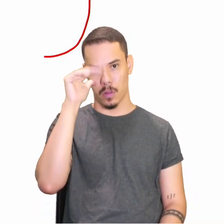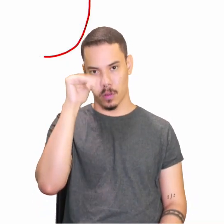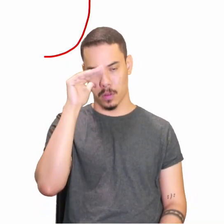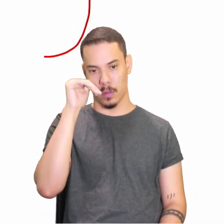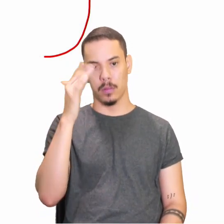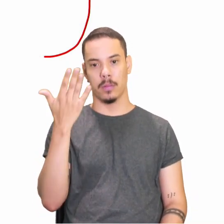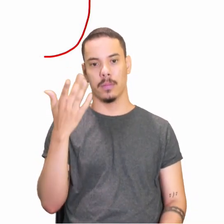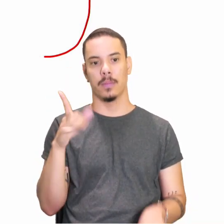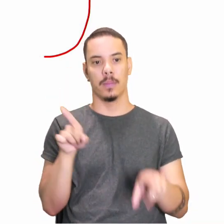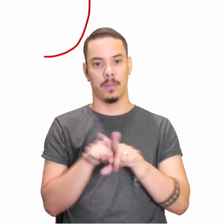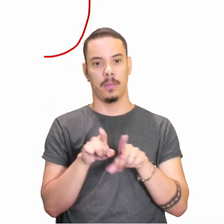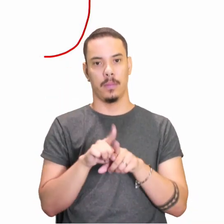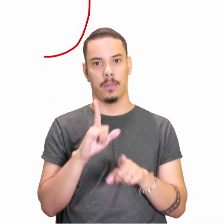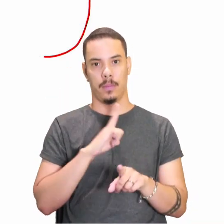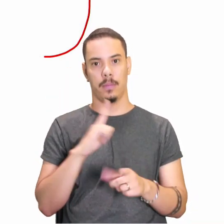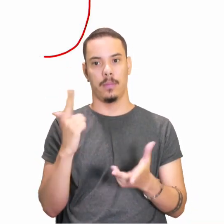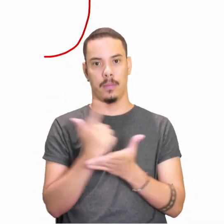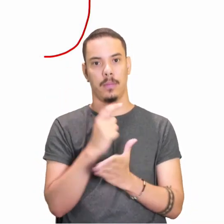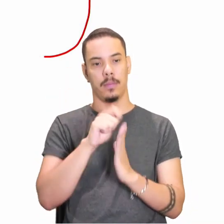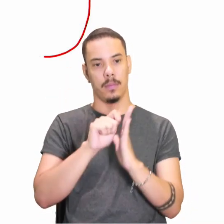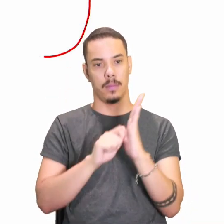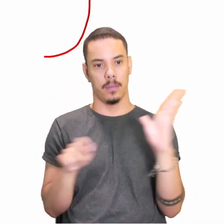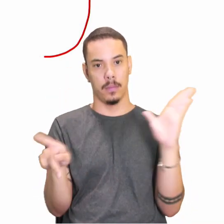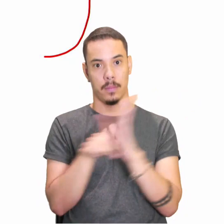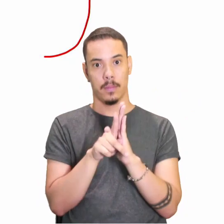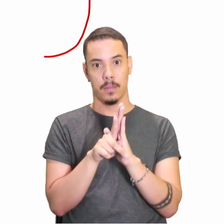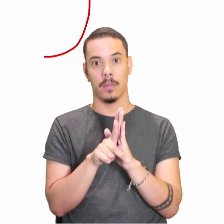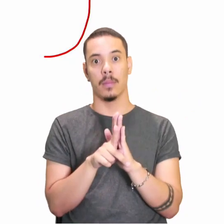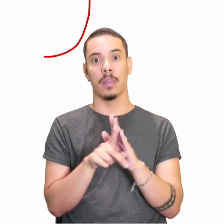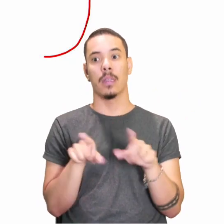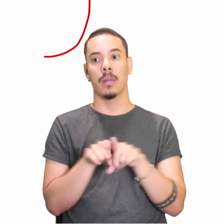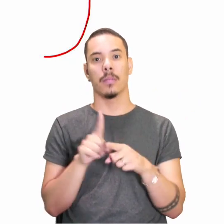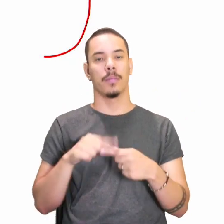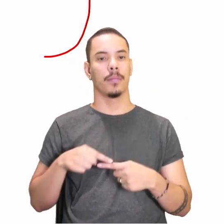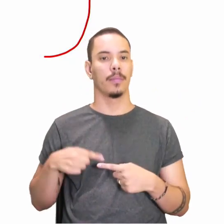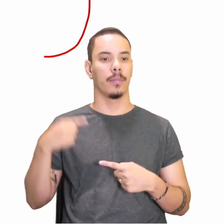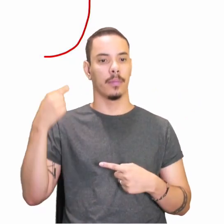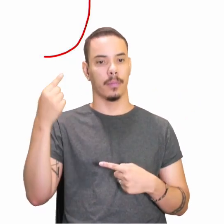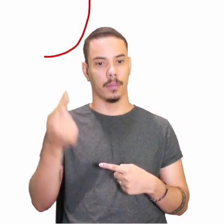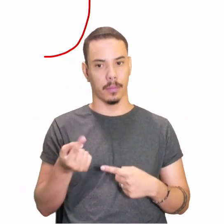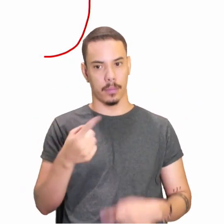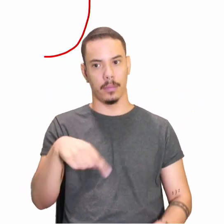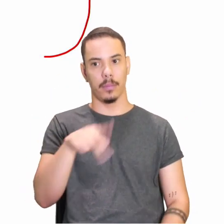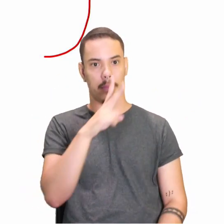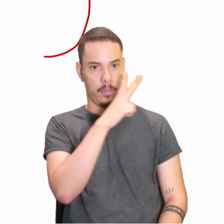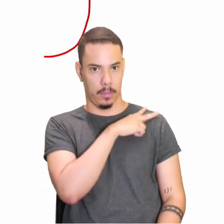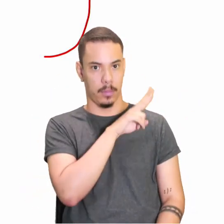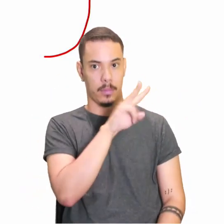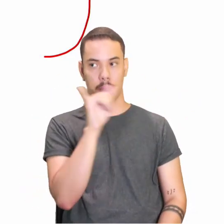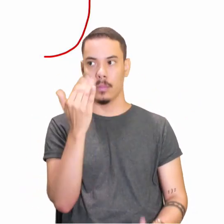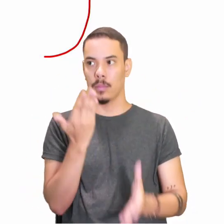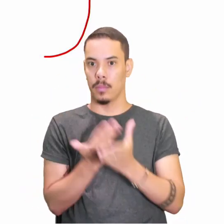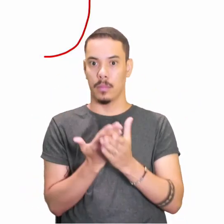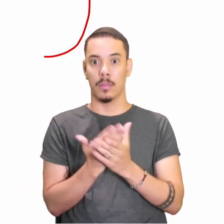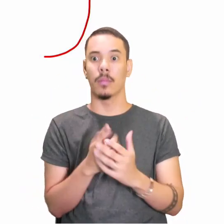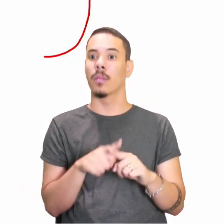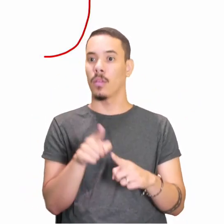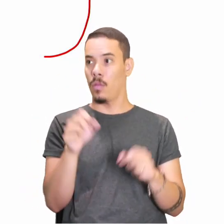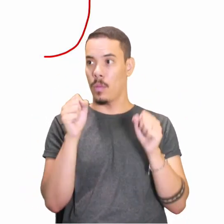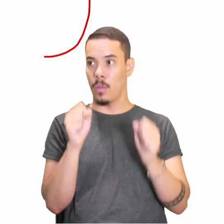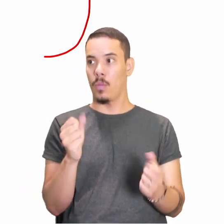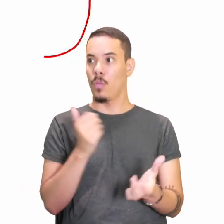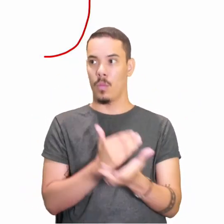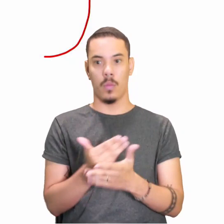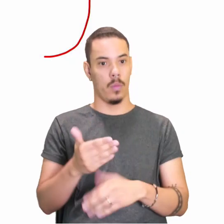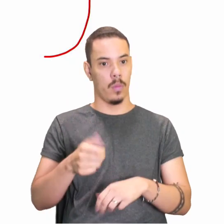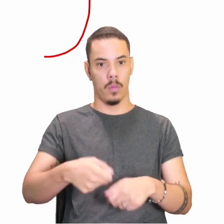temos aí essa obra e que depois, lá para o segundo ano, mas você já pode fazer a leitura, né, Amadinha? O estudante já